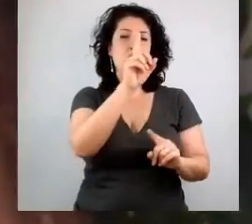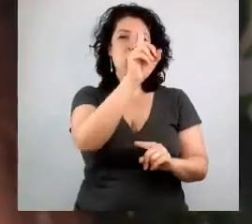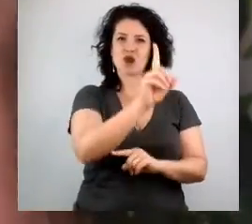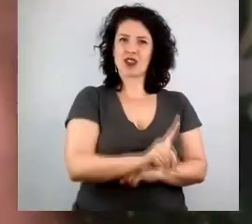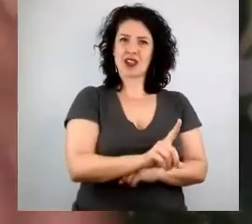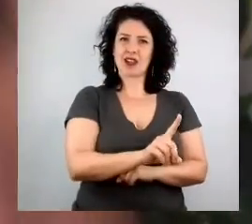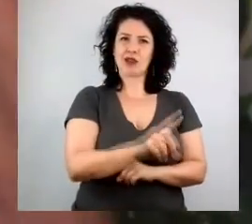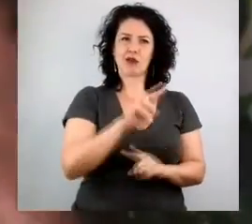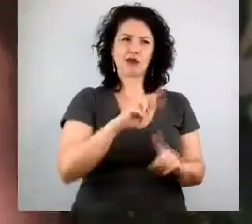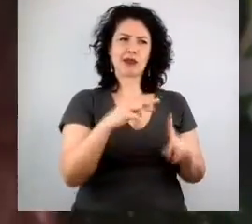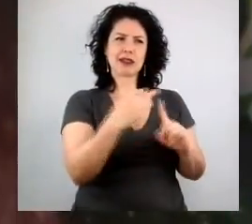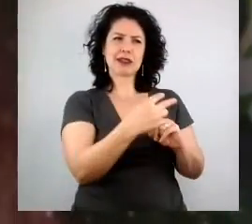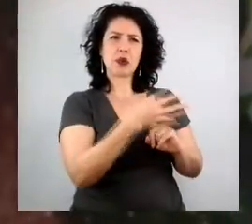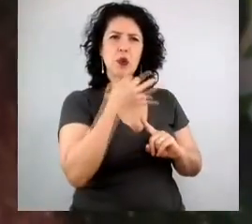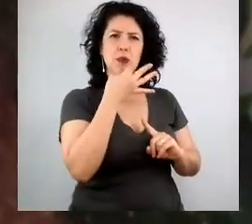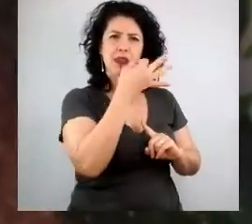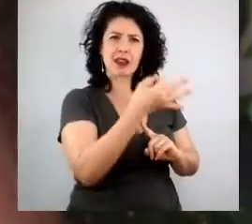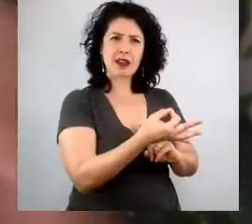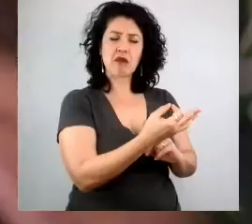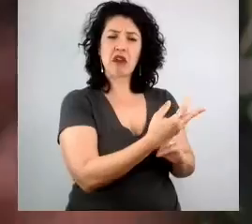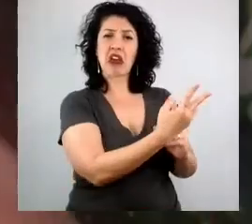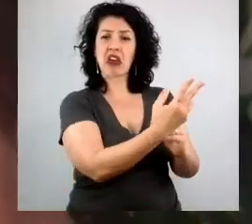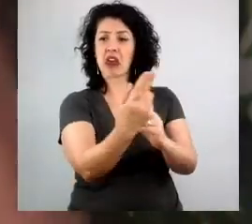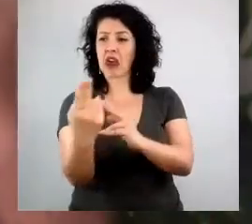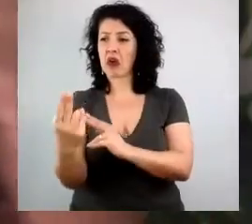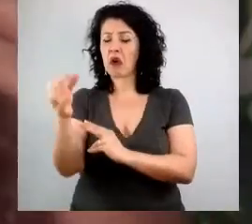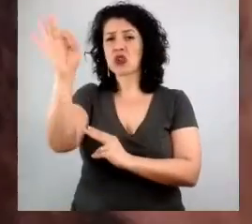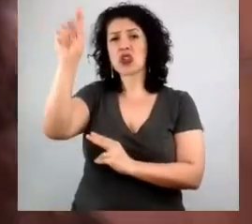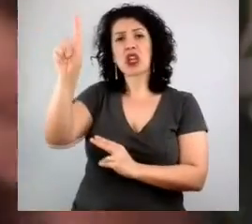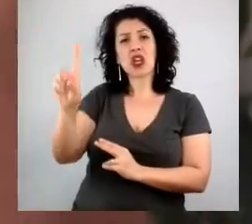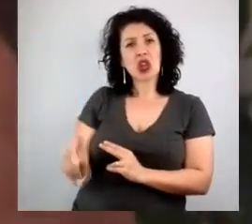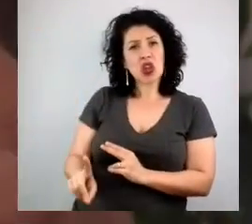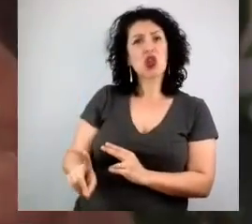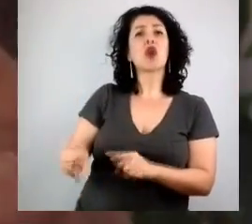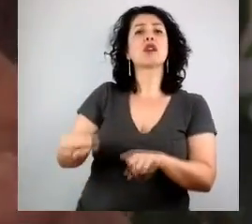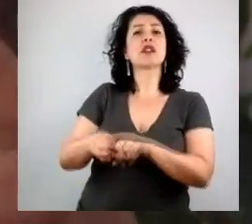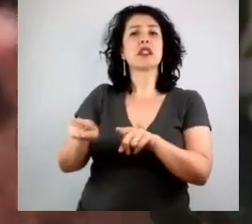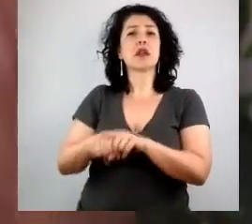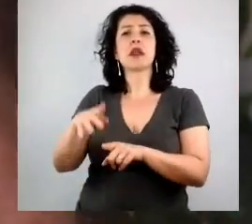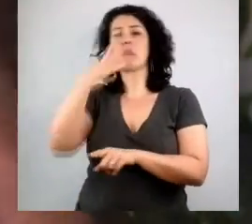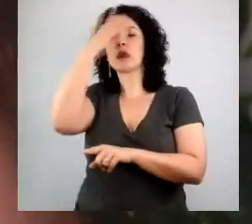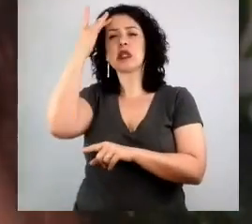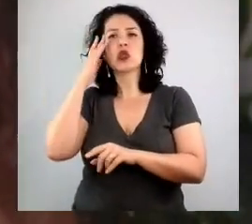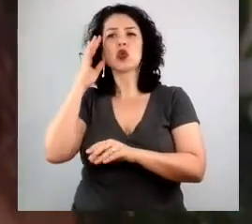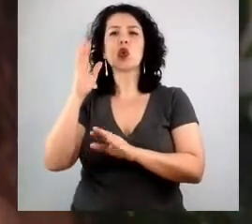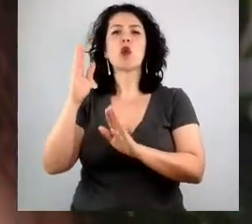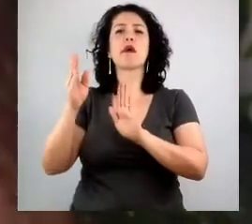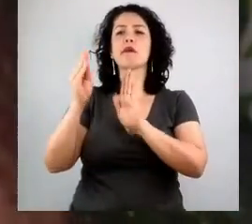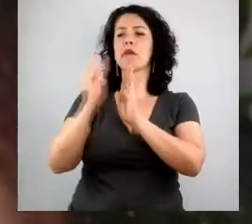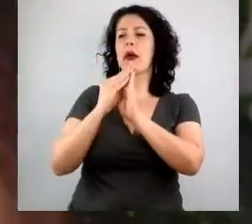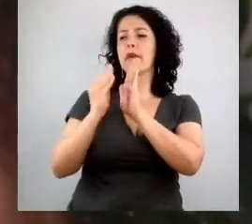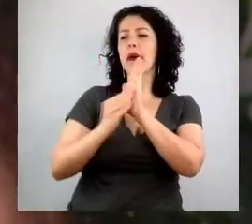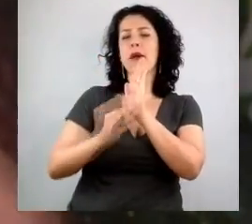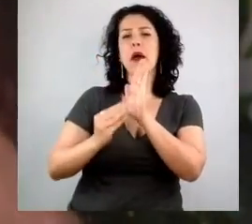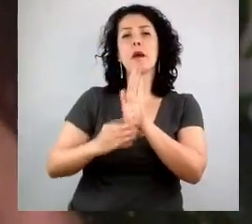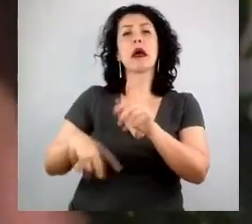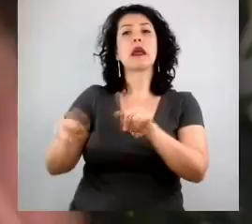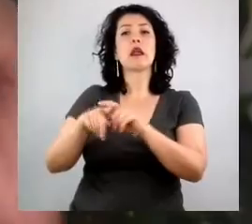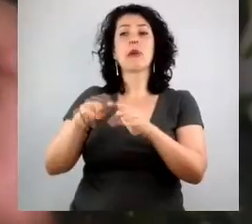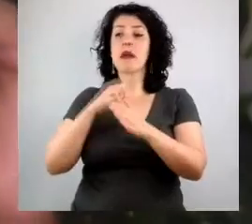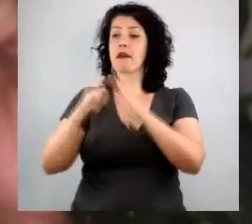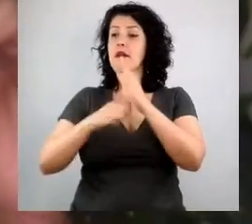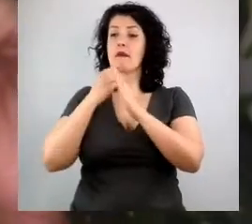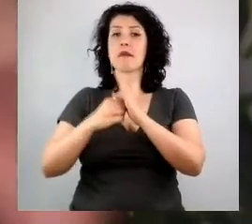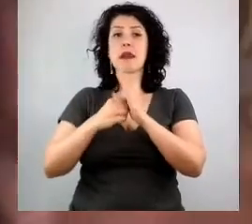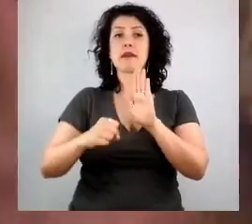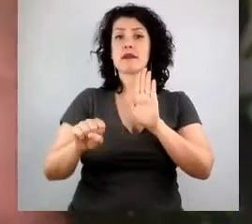de tantos outros diretores, produtores, roteiristas, grandes empresas e marcas que não colocam pessoas pretas